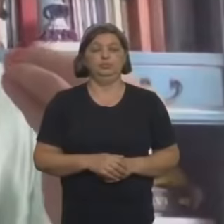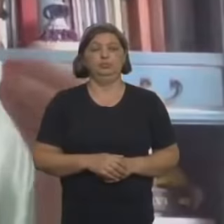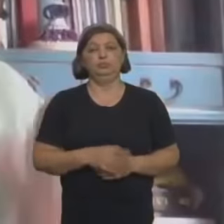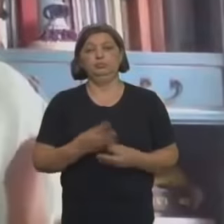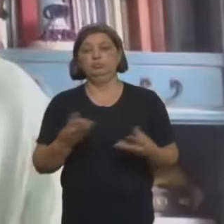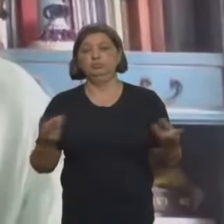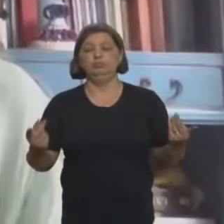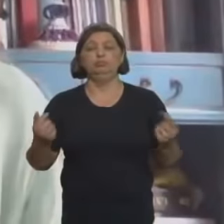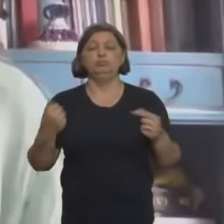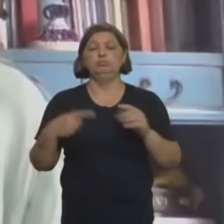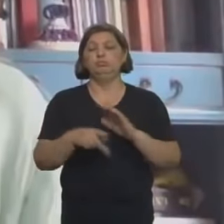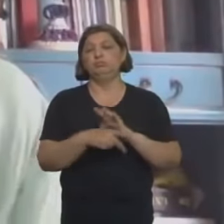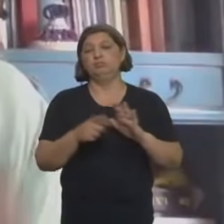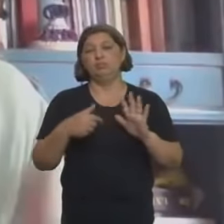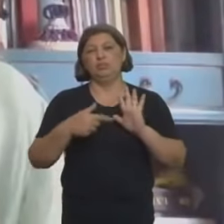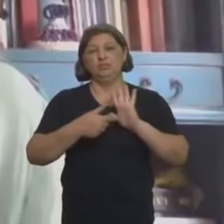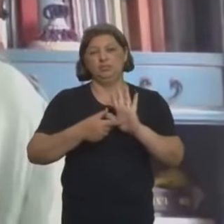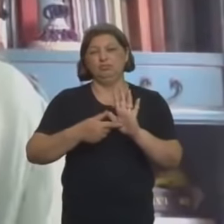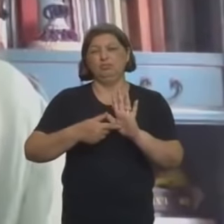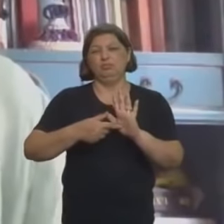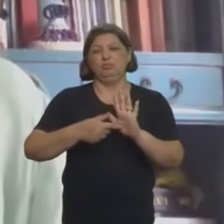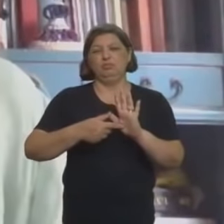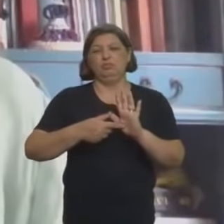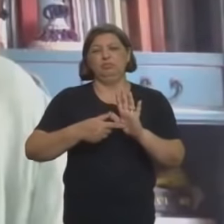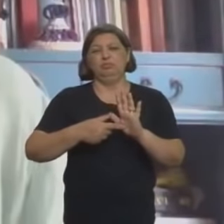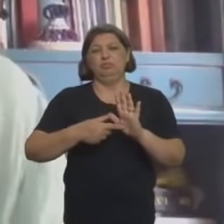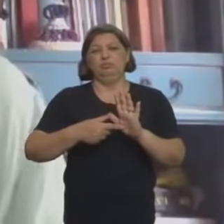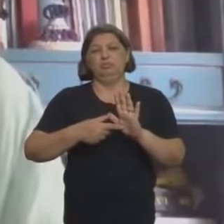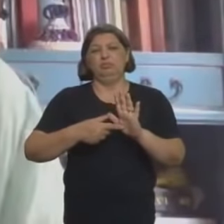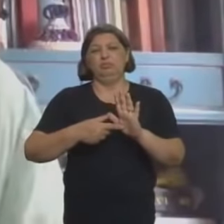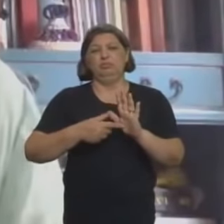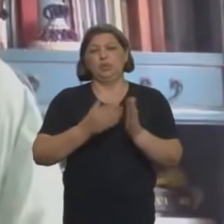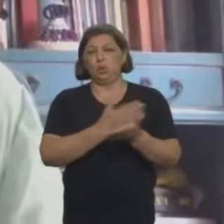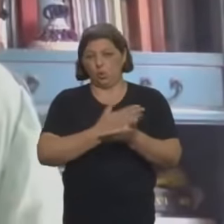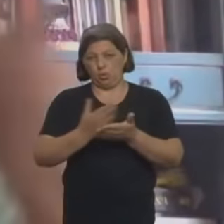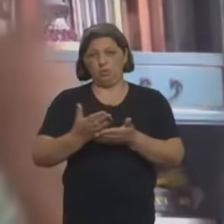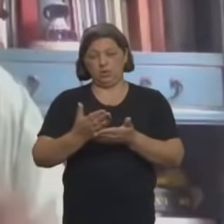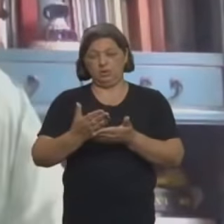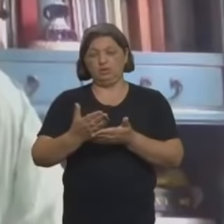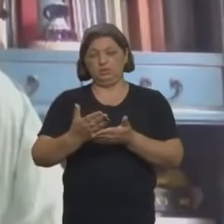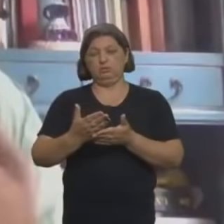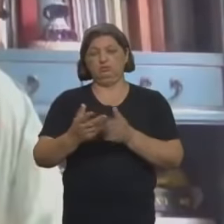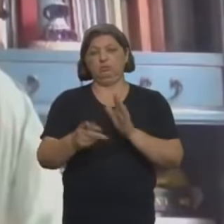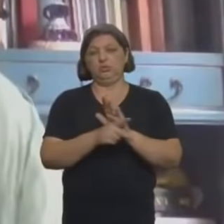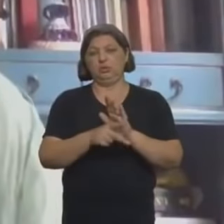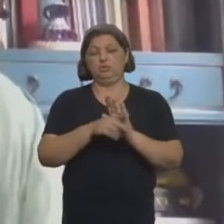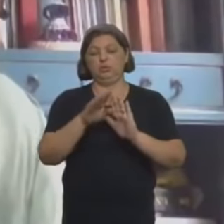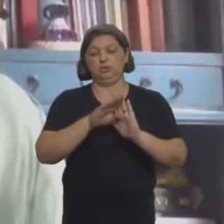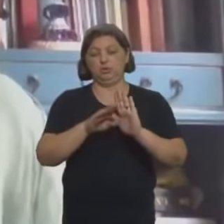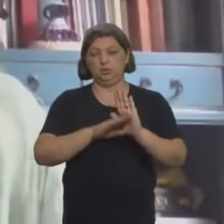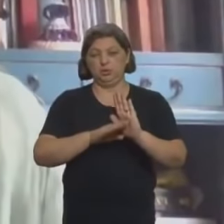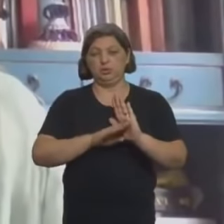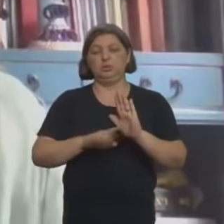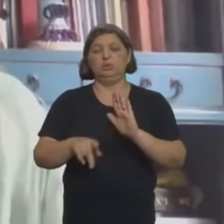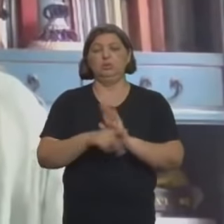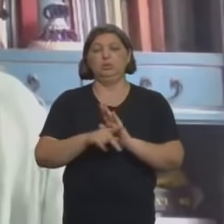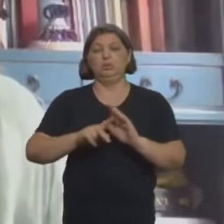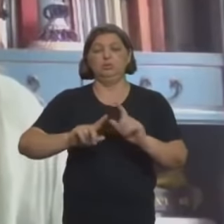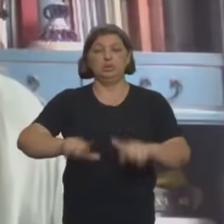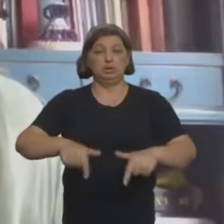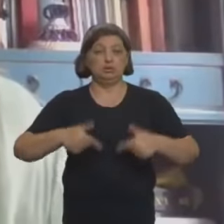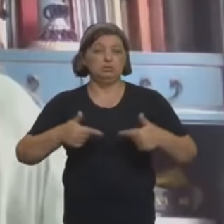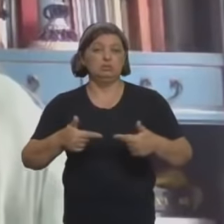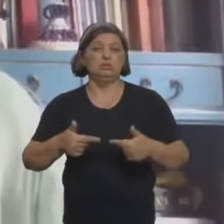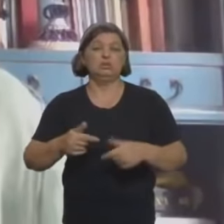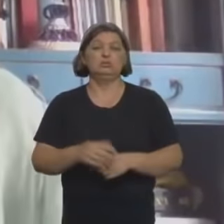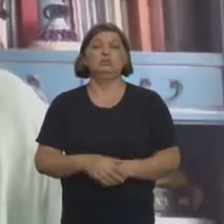isso começa a aparecer logo nos primeiros momentos do programa, né? Essa motivação, esse engajamento. A